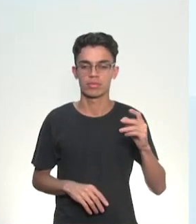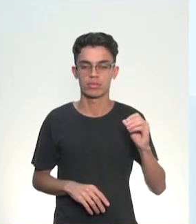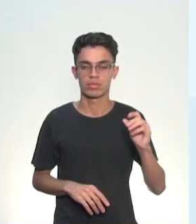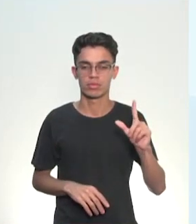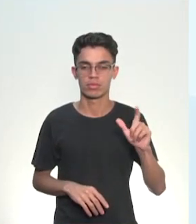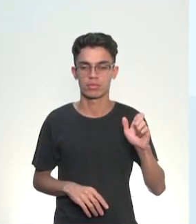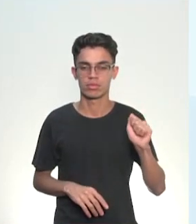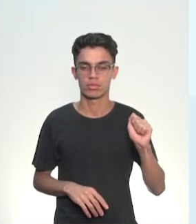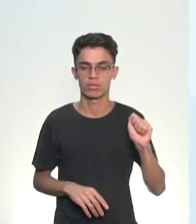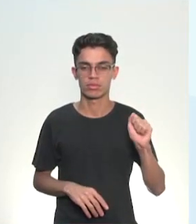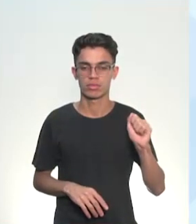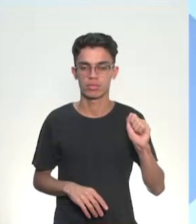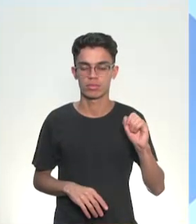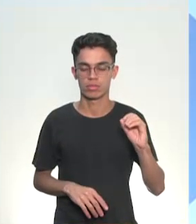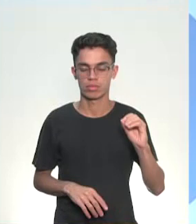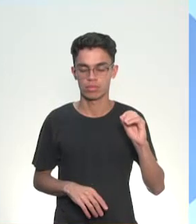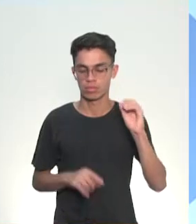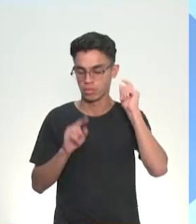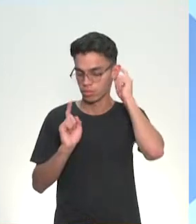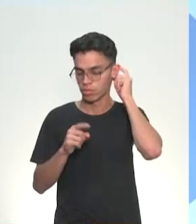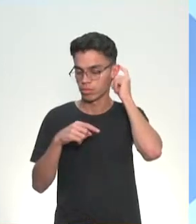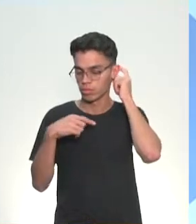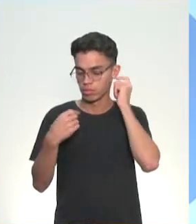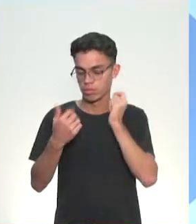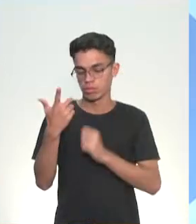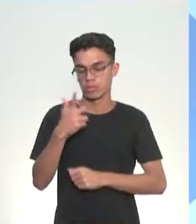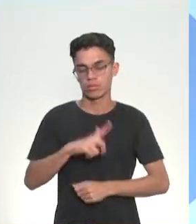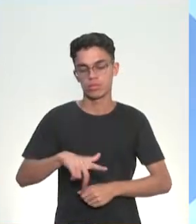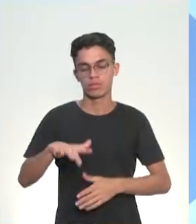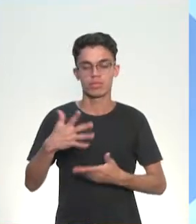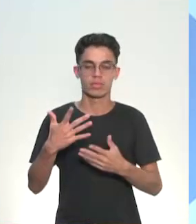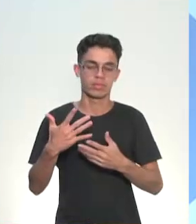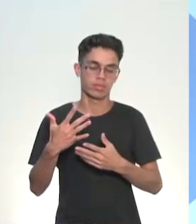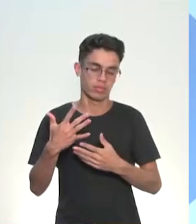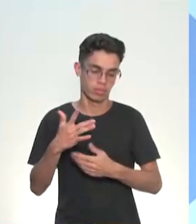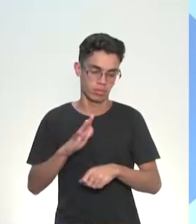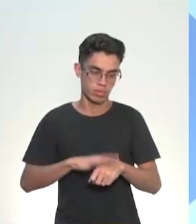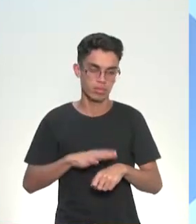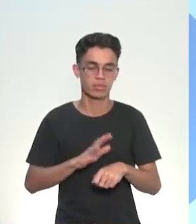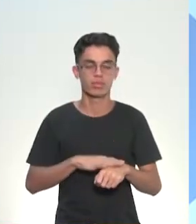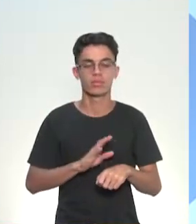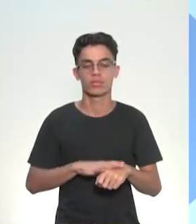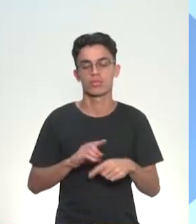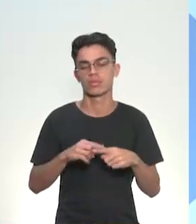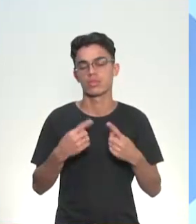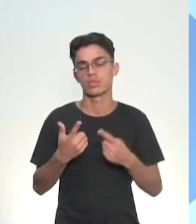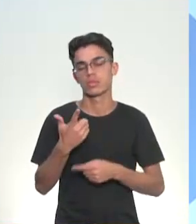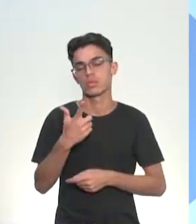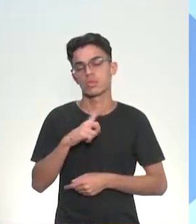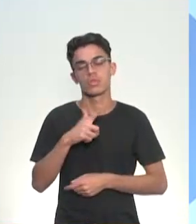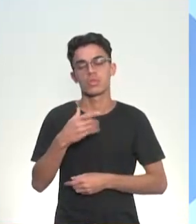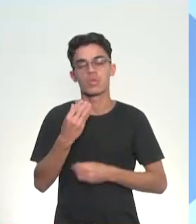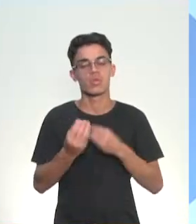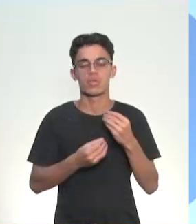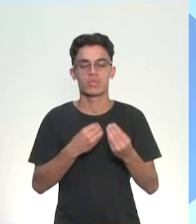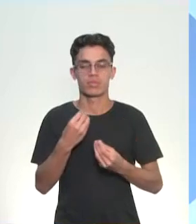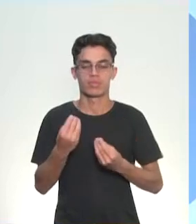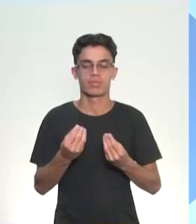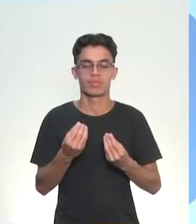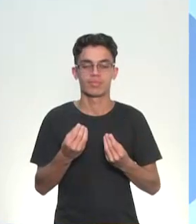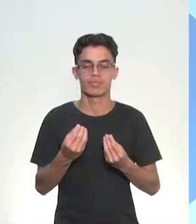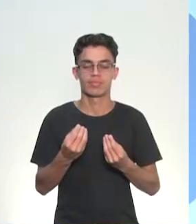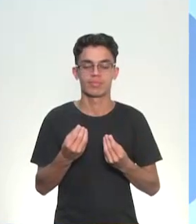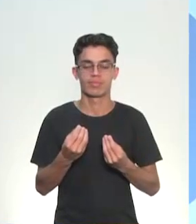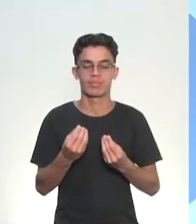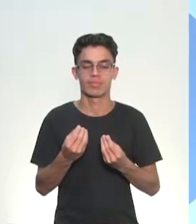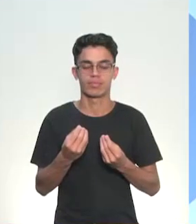depois foi restaurada, né, professora, a monarquia na Espanha, mas já era irreversível, né, porque alguns grupos aqui